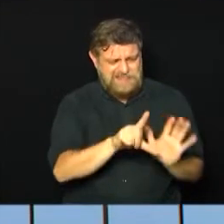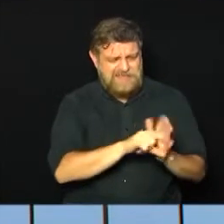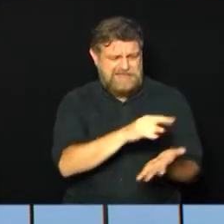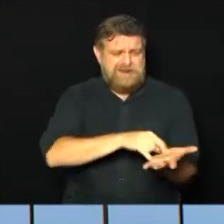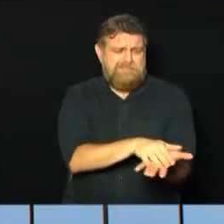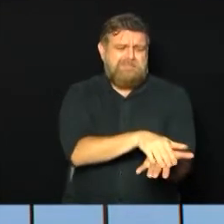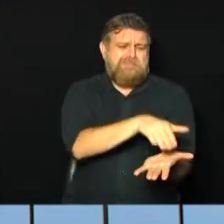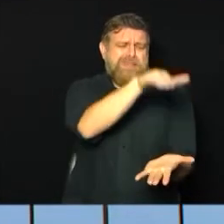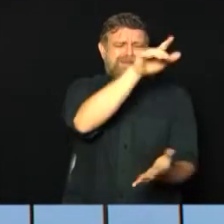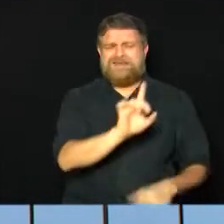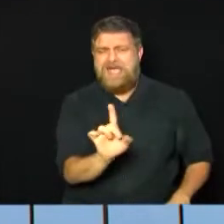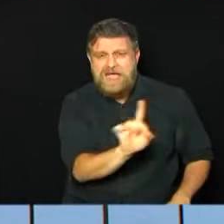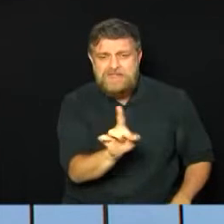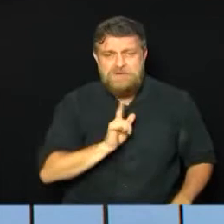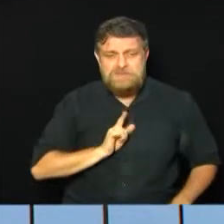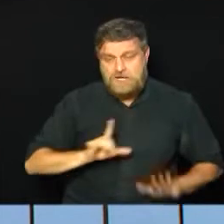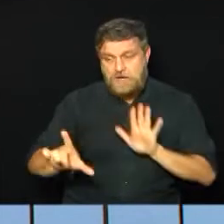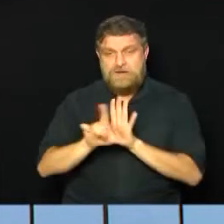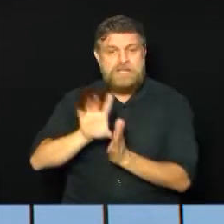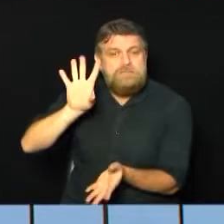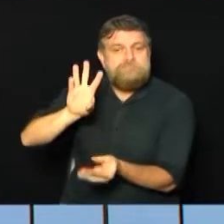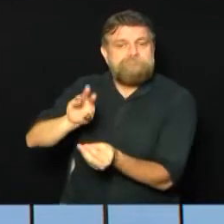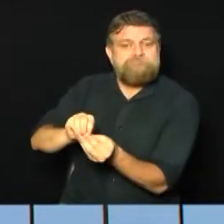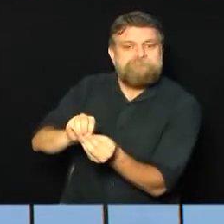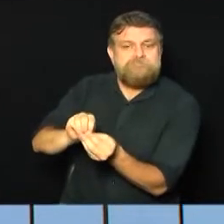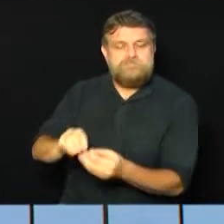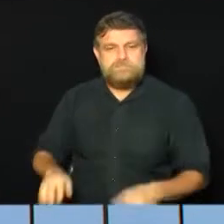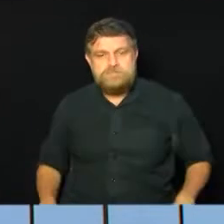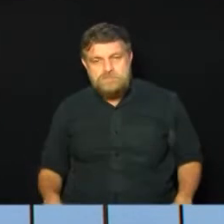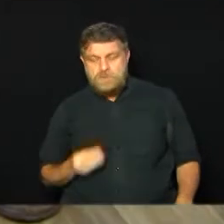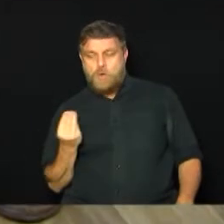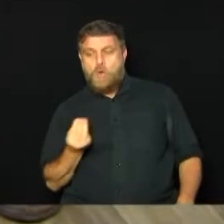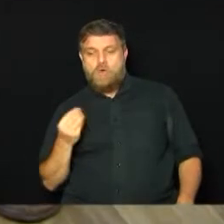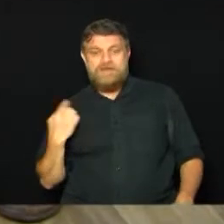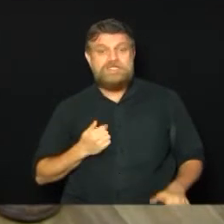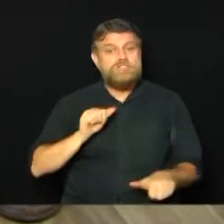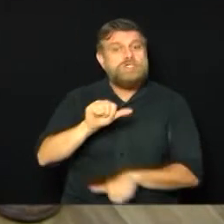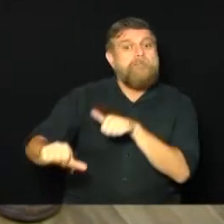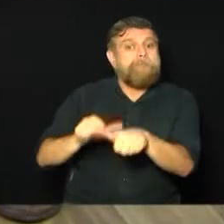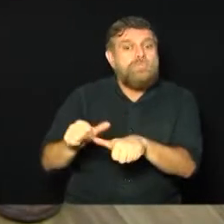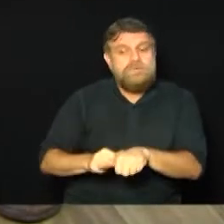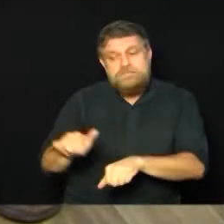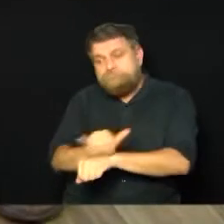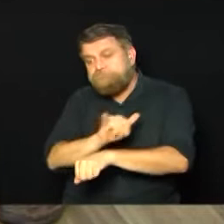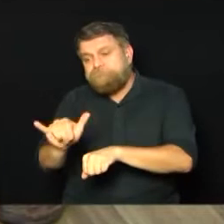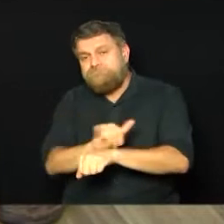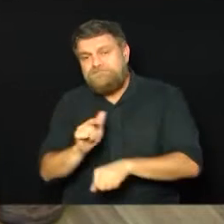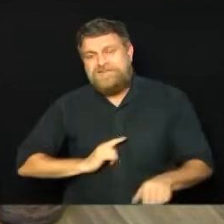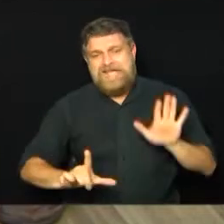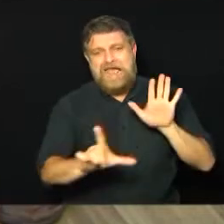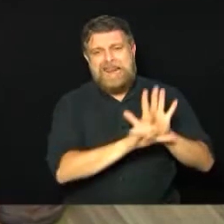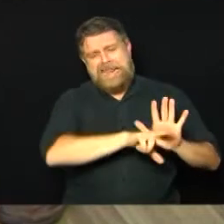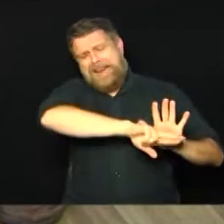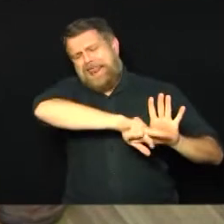de simplificar, unificar e enxugar o Estado. E como que a gente muda essa situação, vereador? A gente tem muitas leis, às vezes,